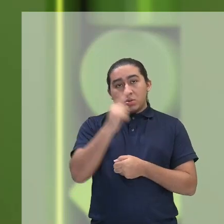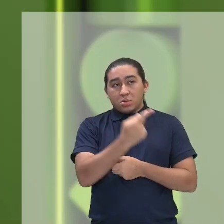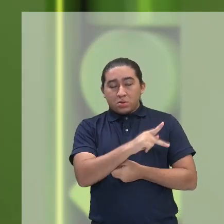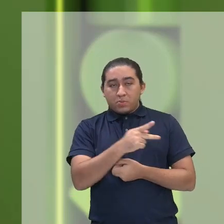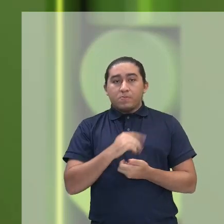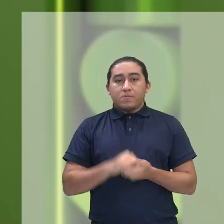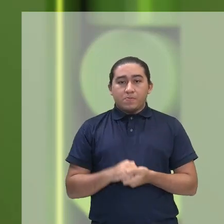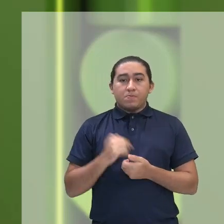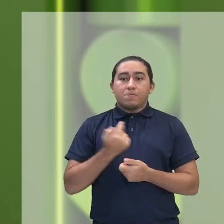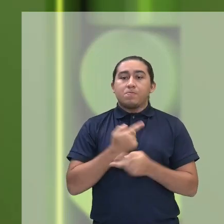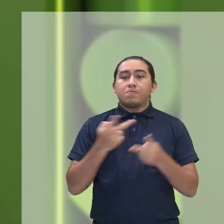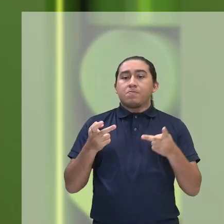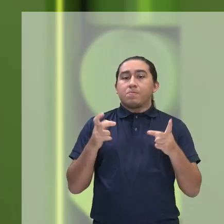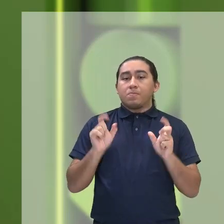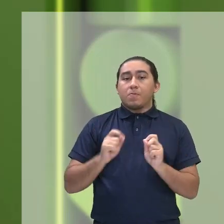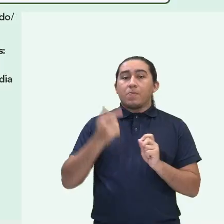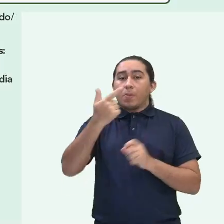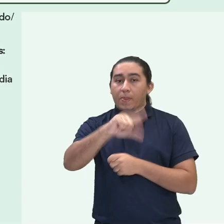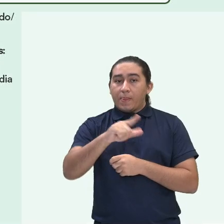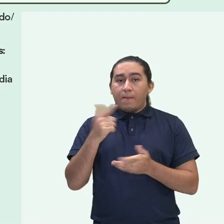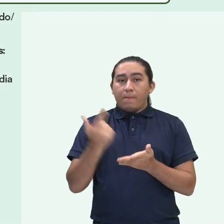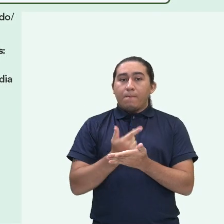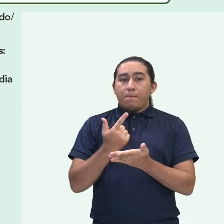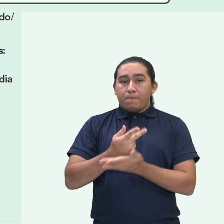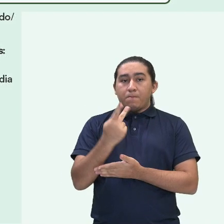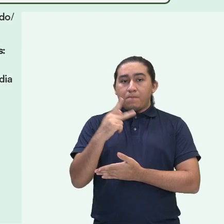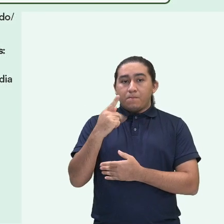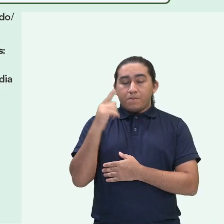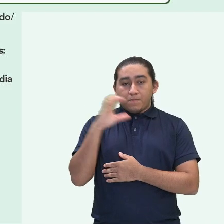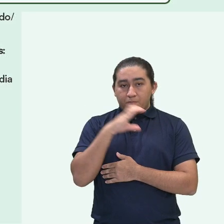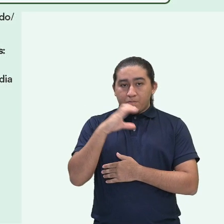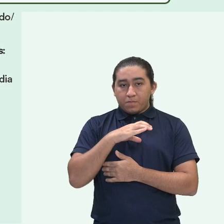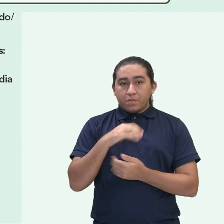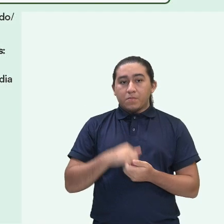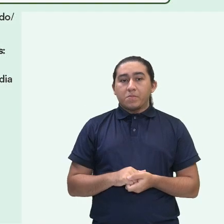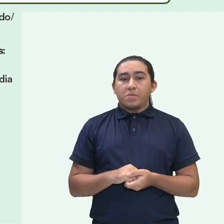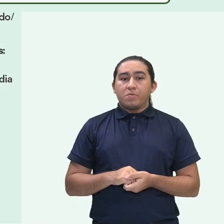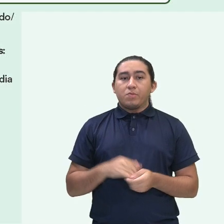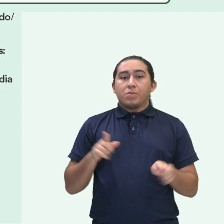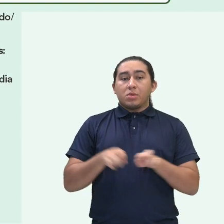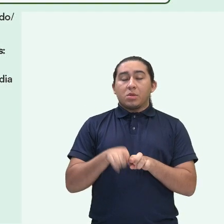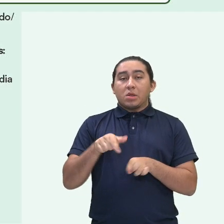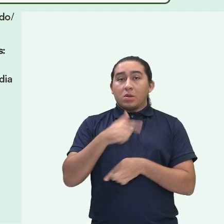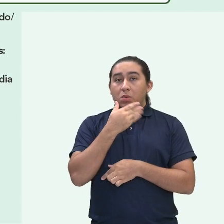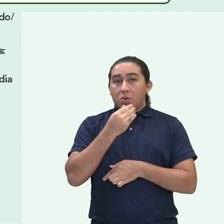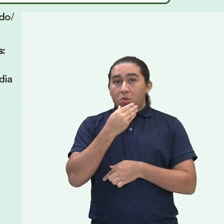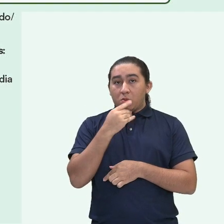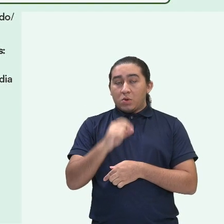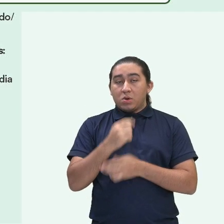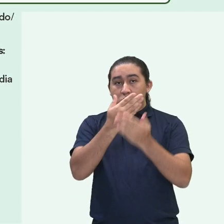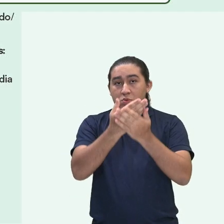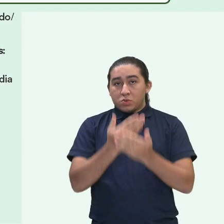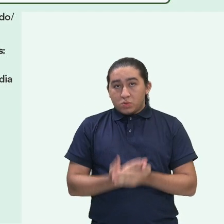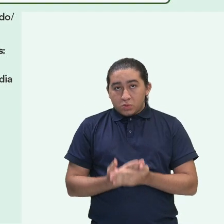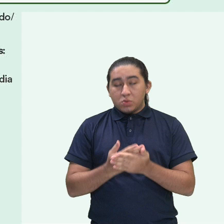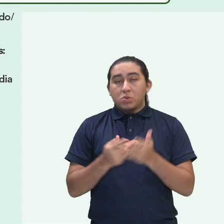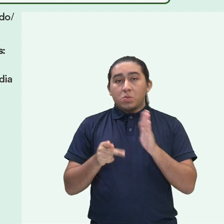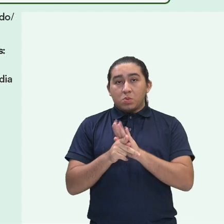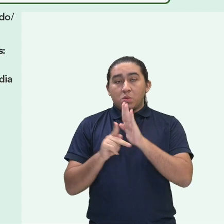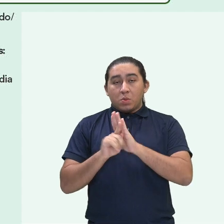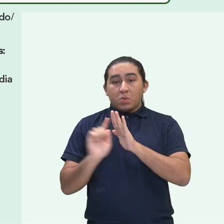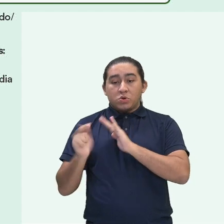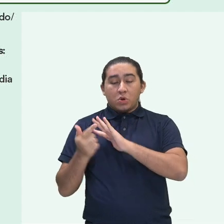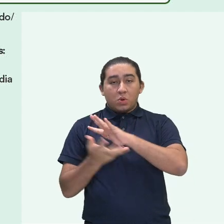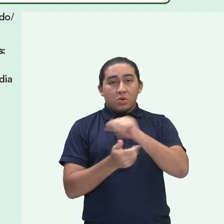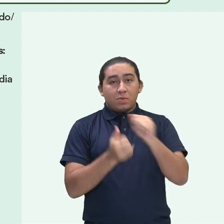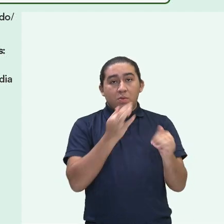gente vai observar ali novamente o livro dele, rapidinho, né? Então, ele é um meteorologista e geofísico